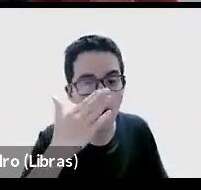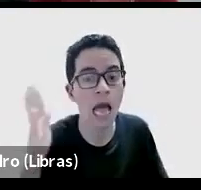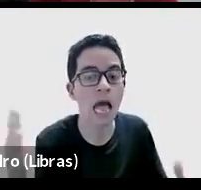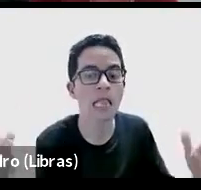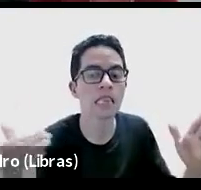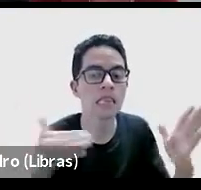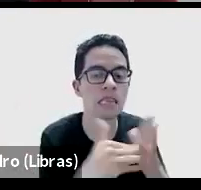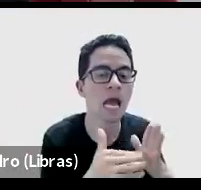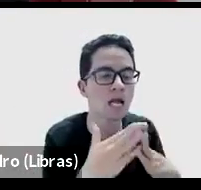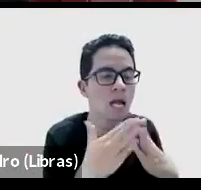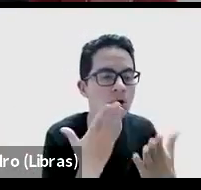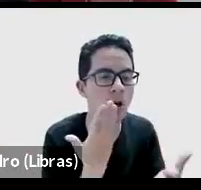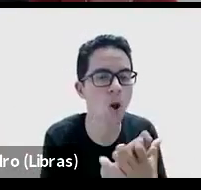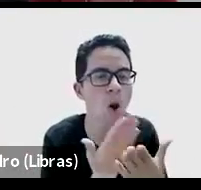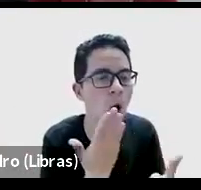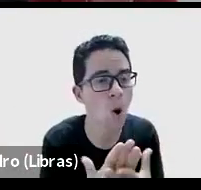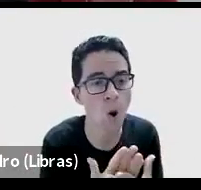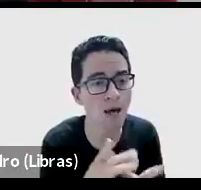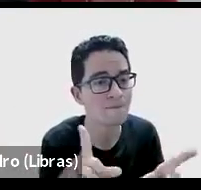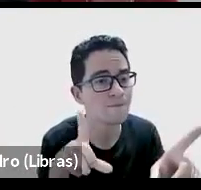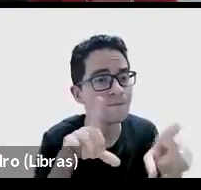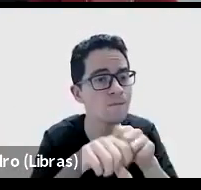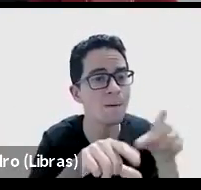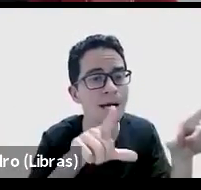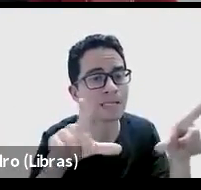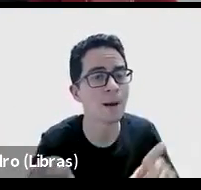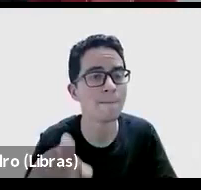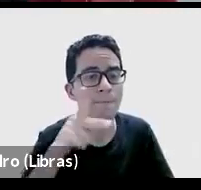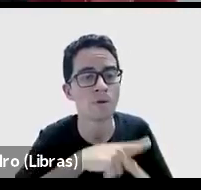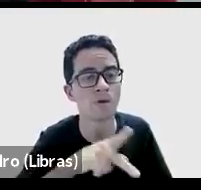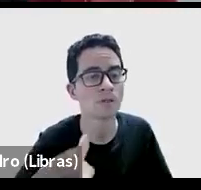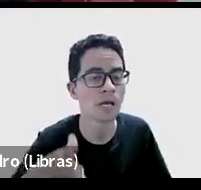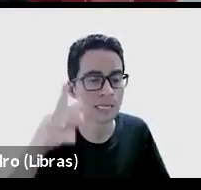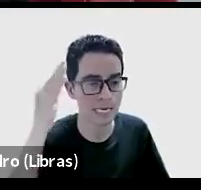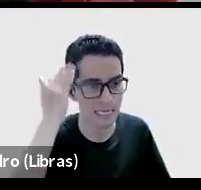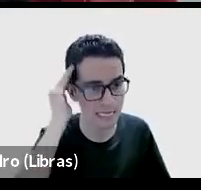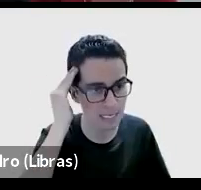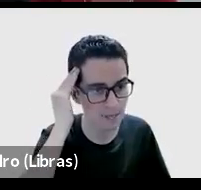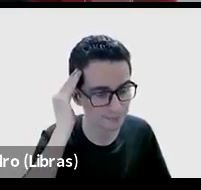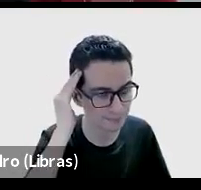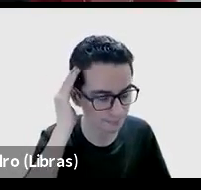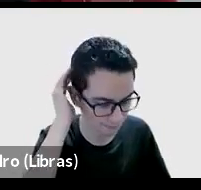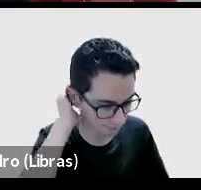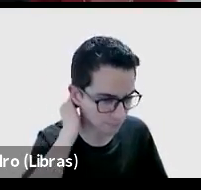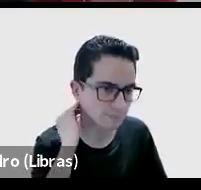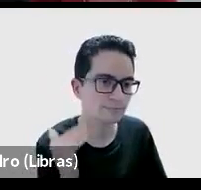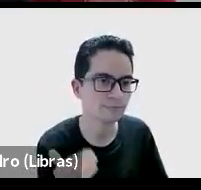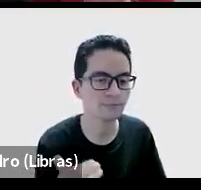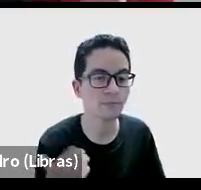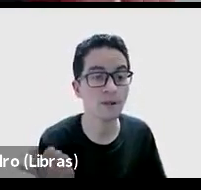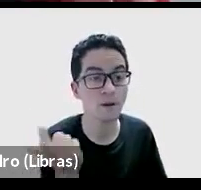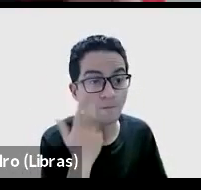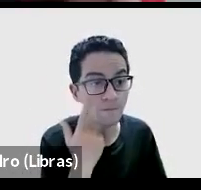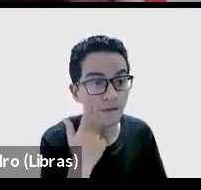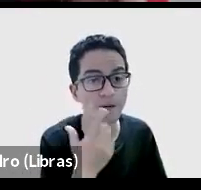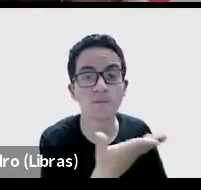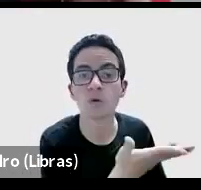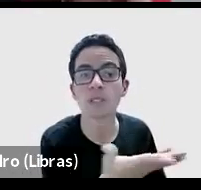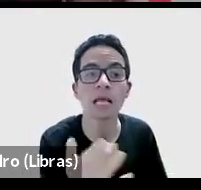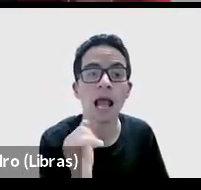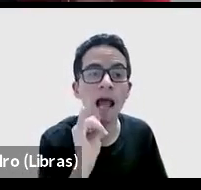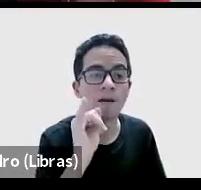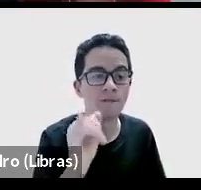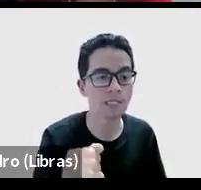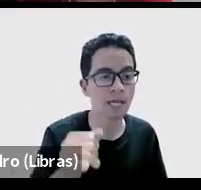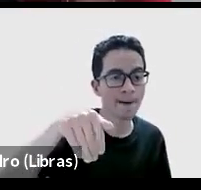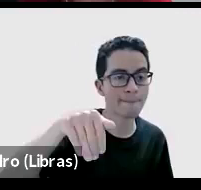escolas, a gente não vê isso chegar na formação de professores. Então, nesse momento que eu tenho para dizer, né, para você, mas é isso, que a gente